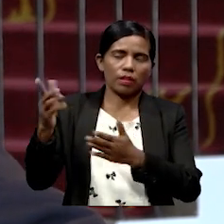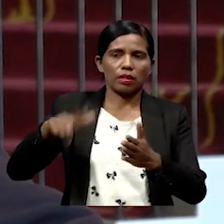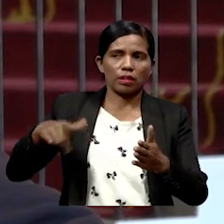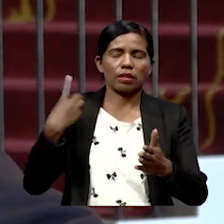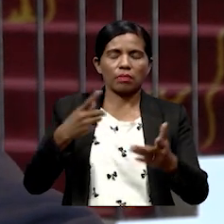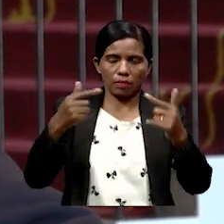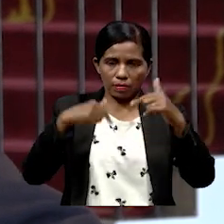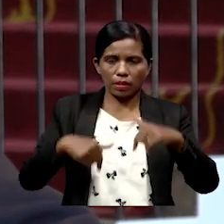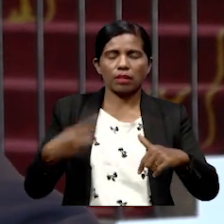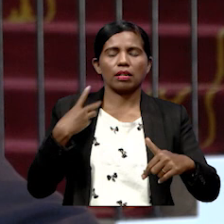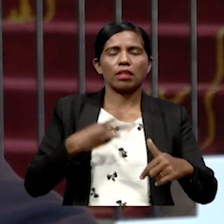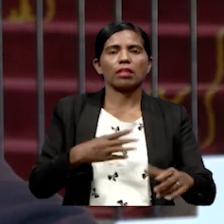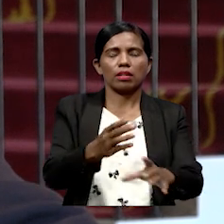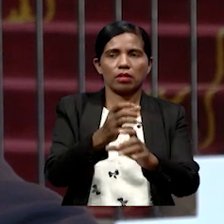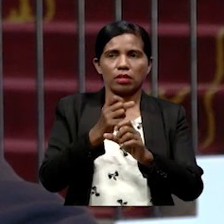simu. Para